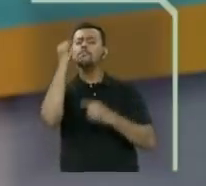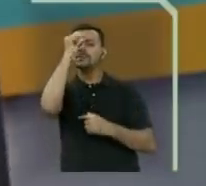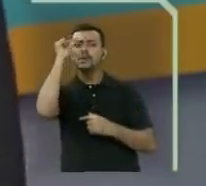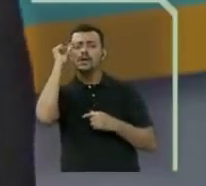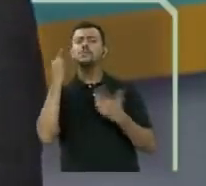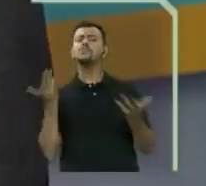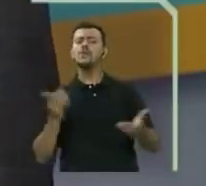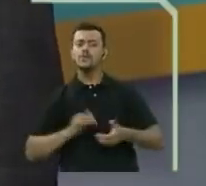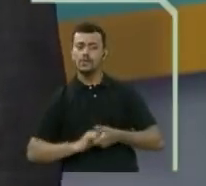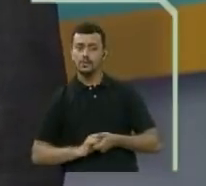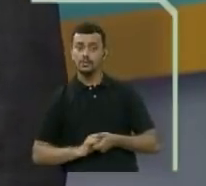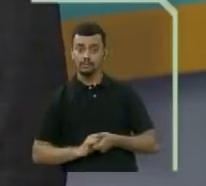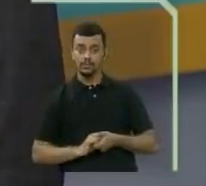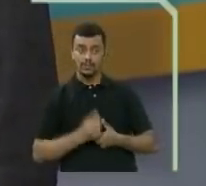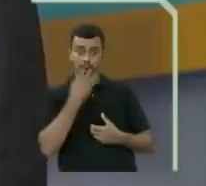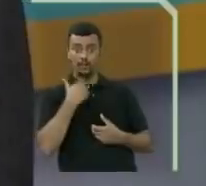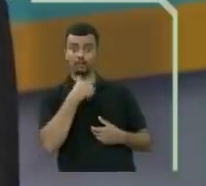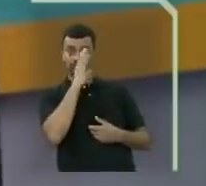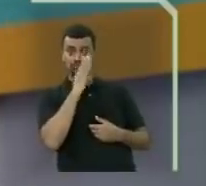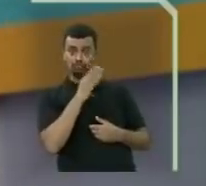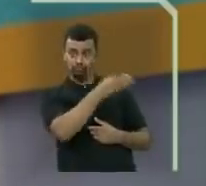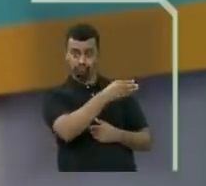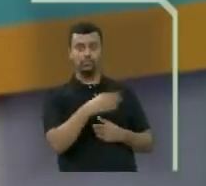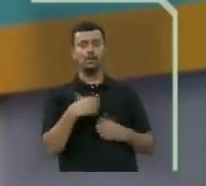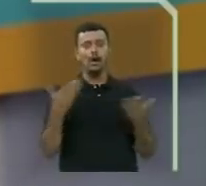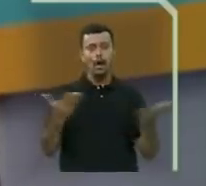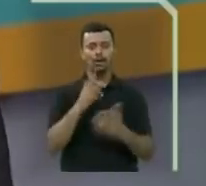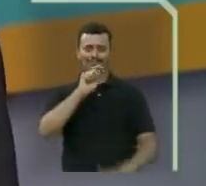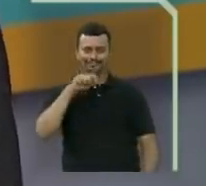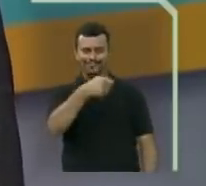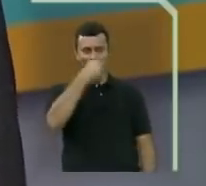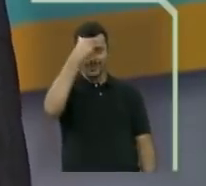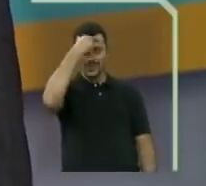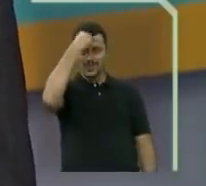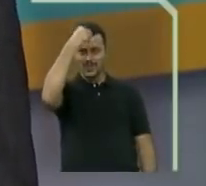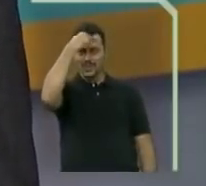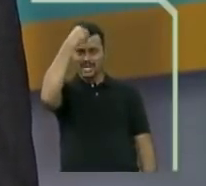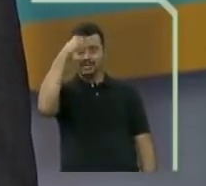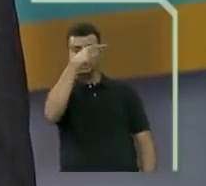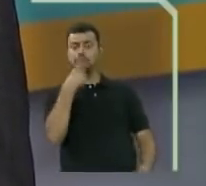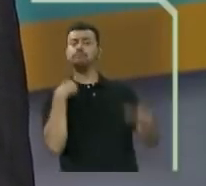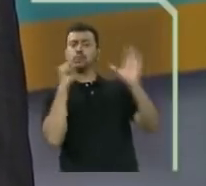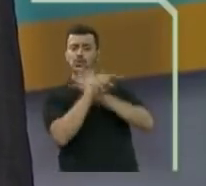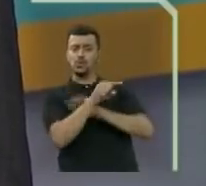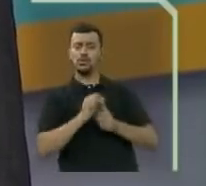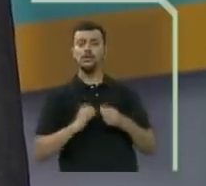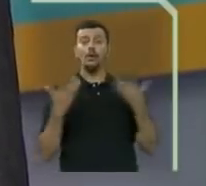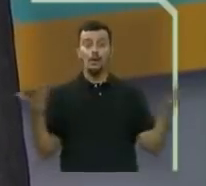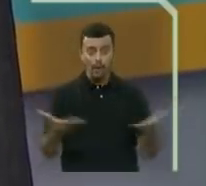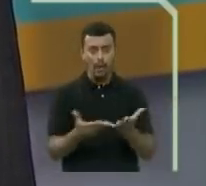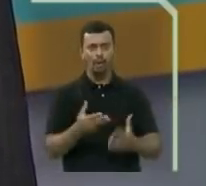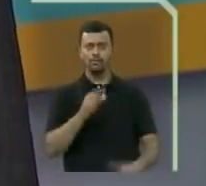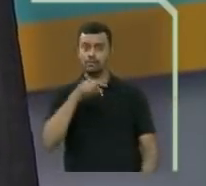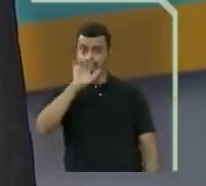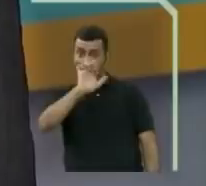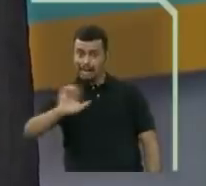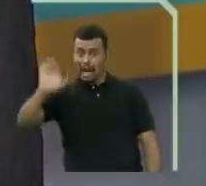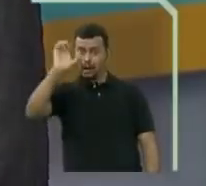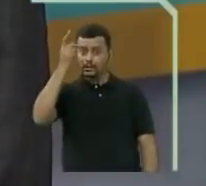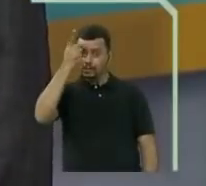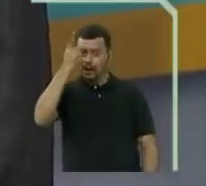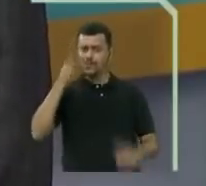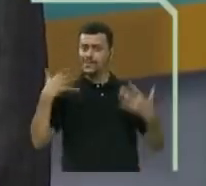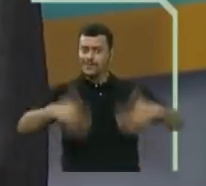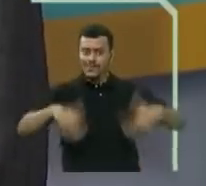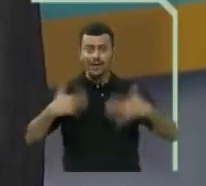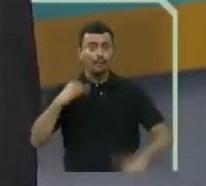minha pergunta vai para o candidato Luiz Marinho. Luiz Marinho, São Paulo é um dos estados mais importantes do mundo, é o maior